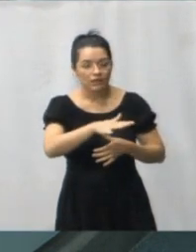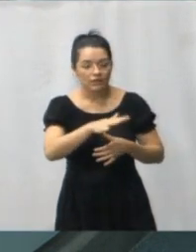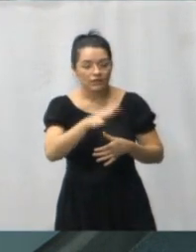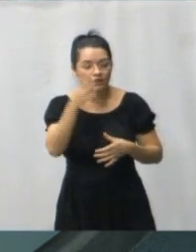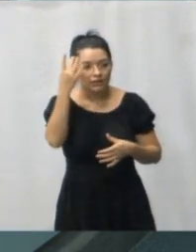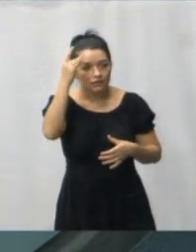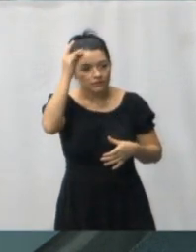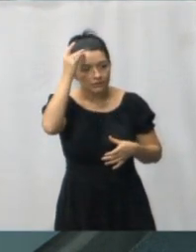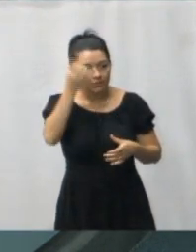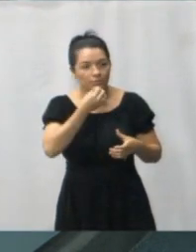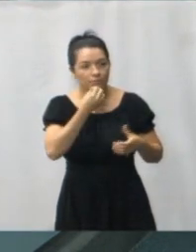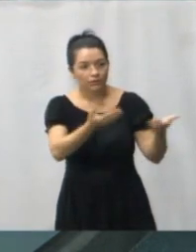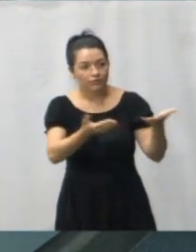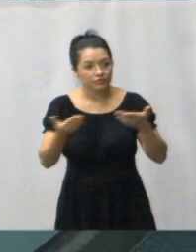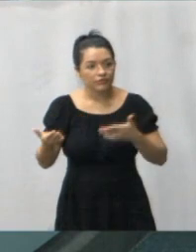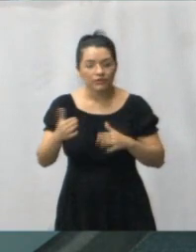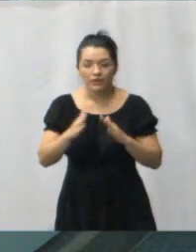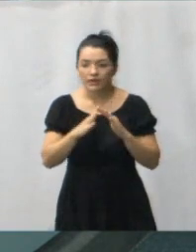nossa.